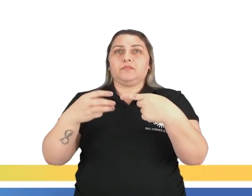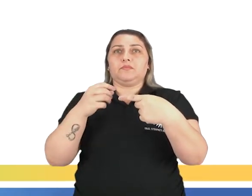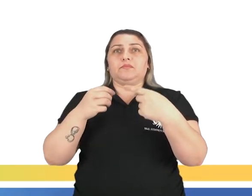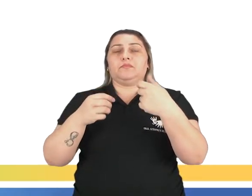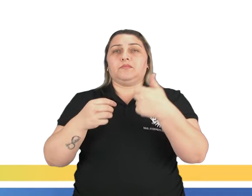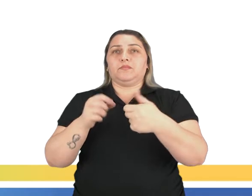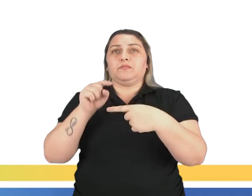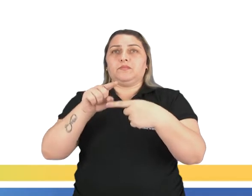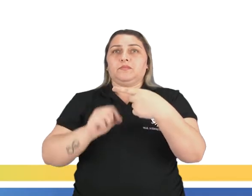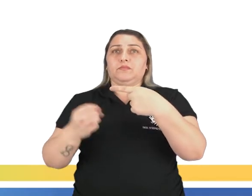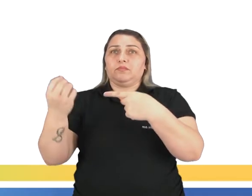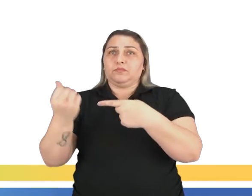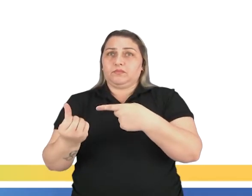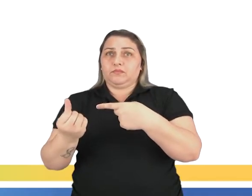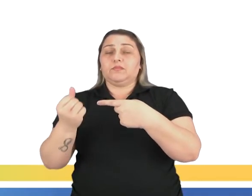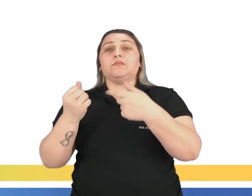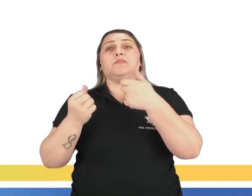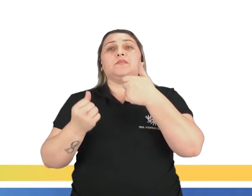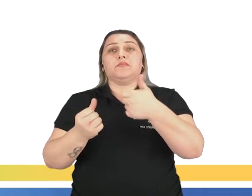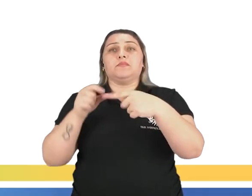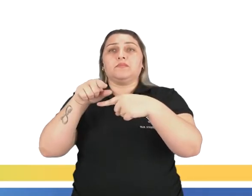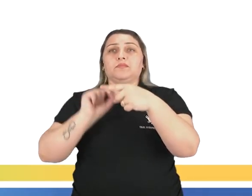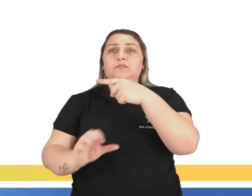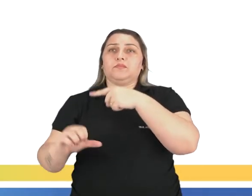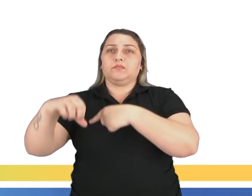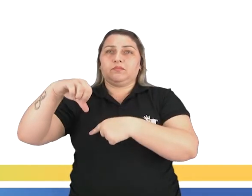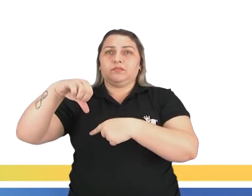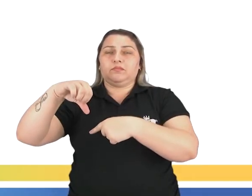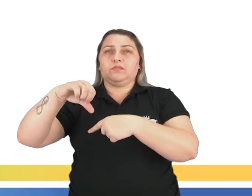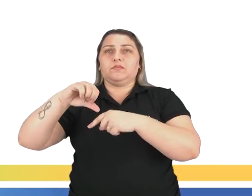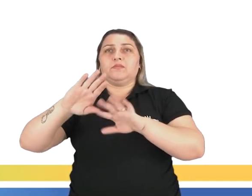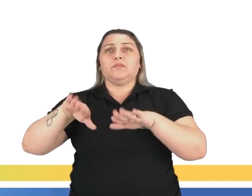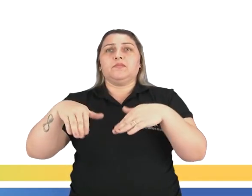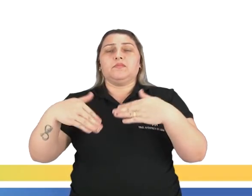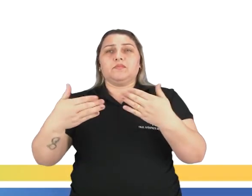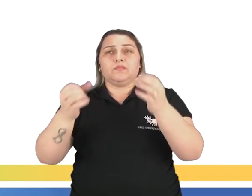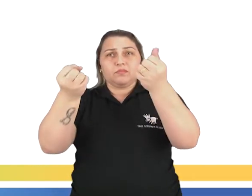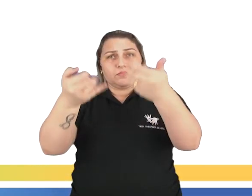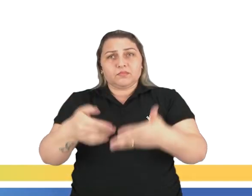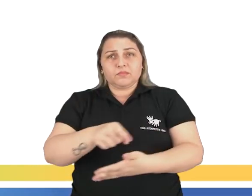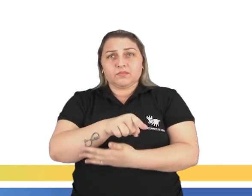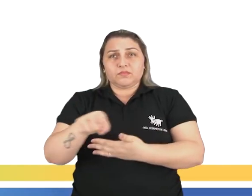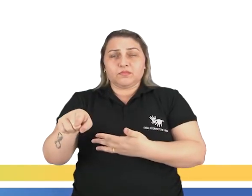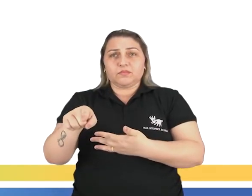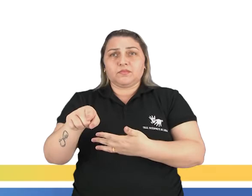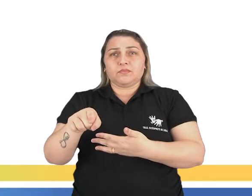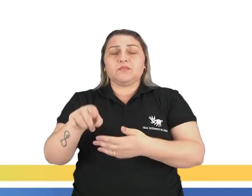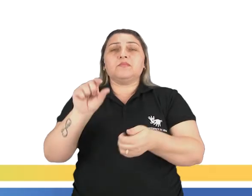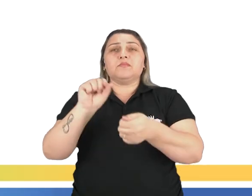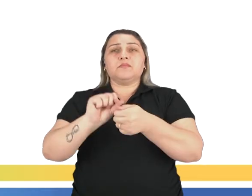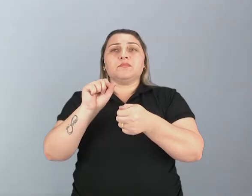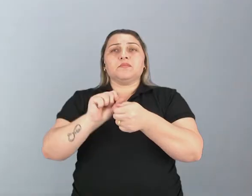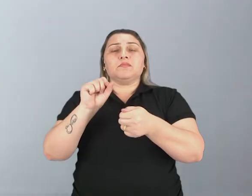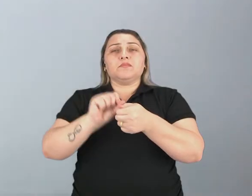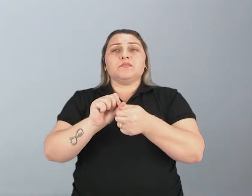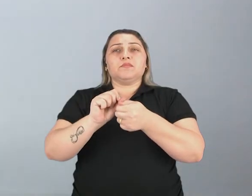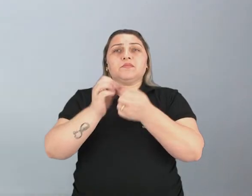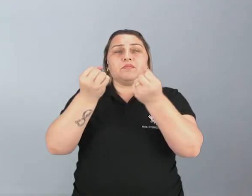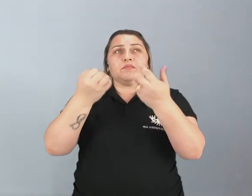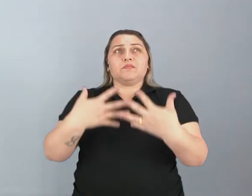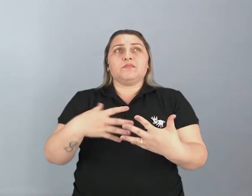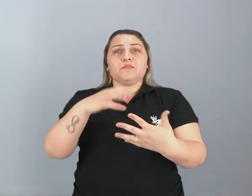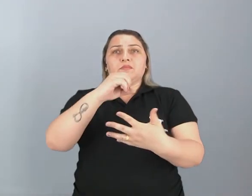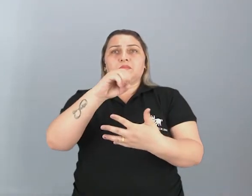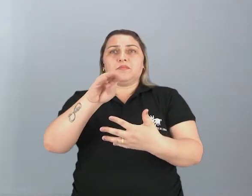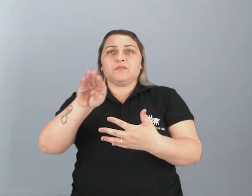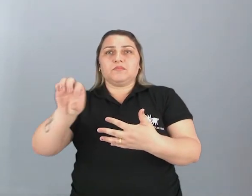1 dividido para 6 e 1 dividido para 9. Quando eu estava explicando para vocês, eu fiz observação. Olha